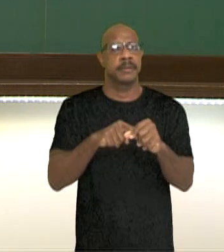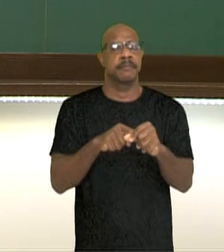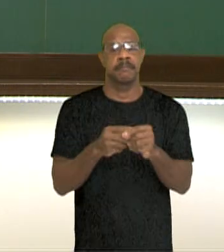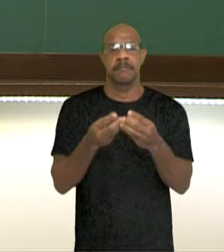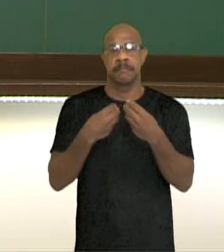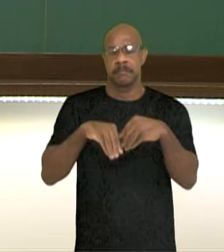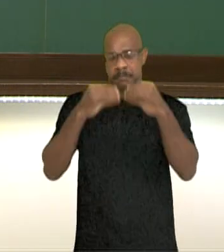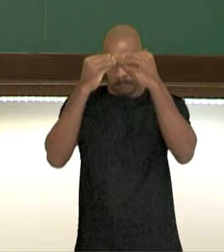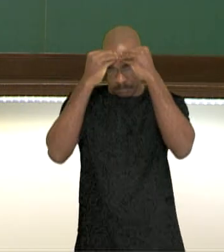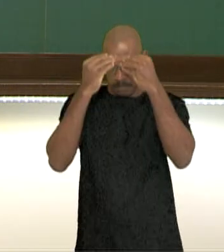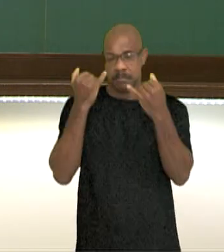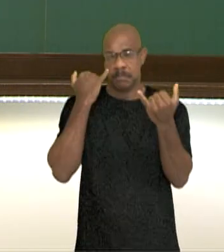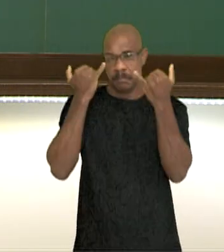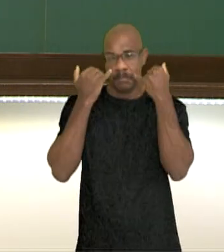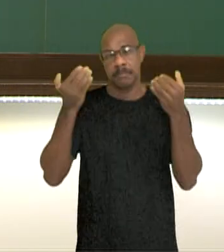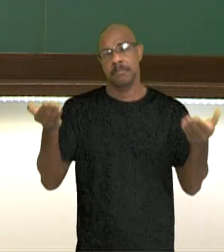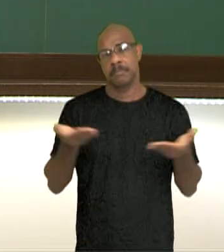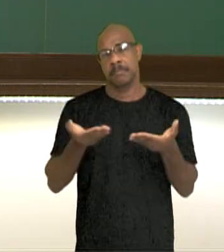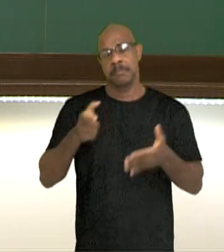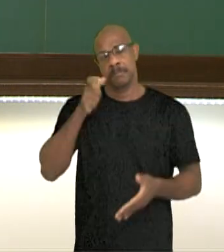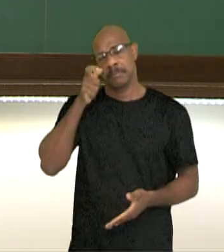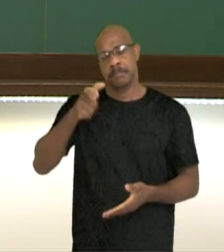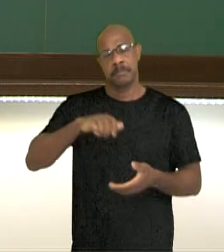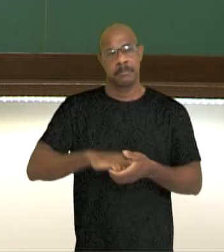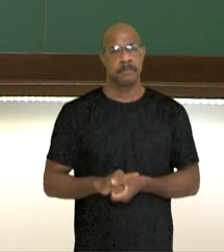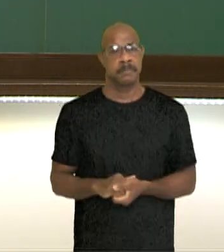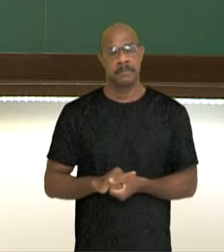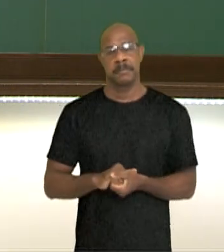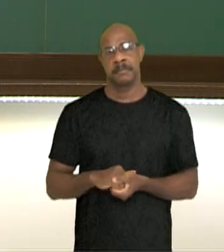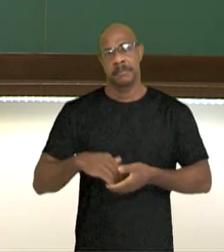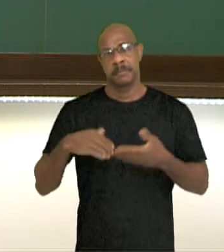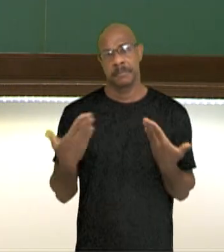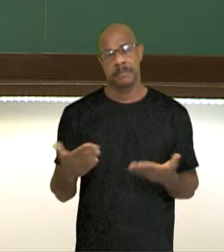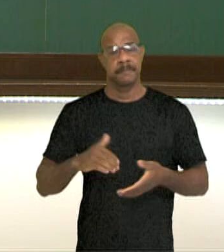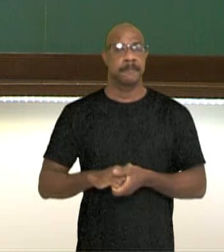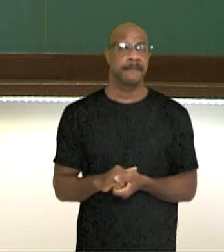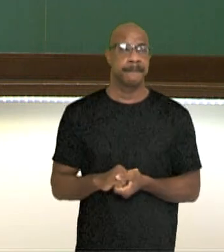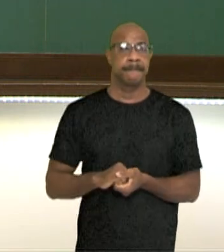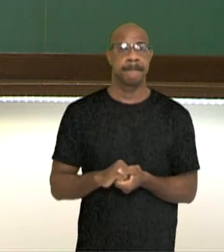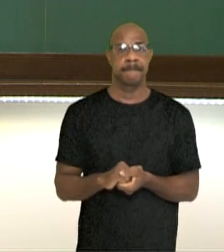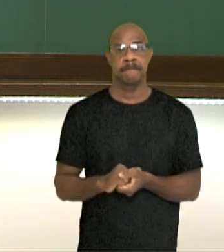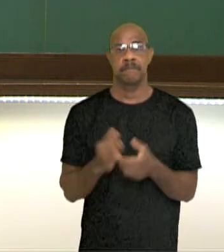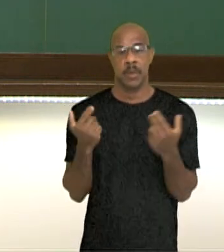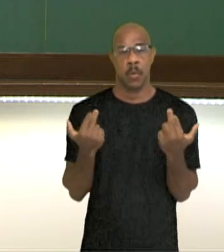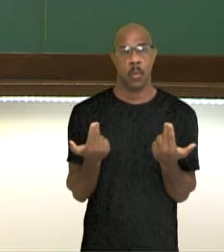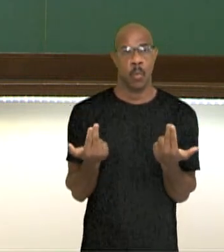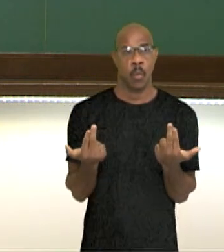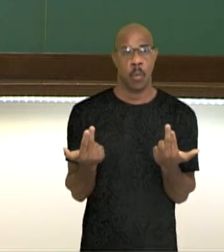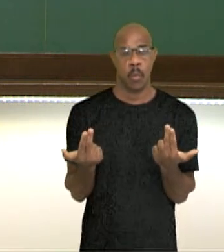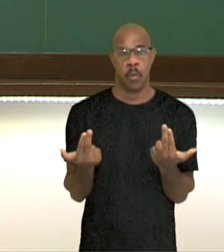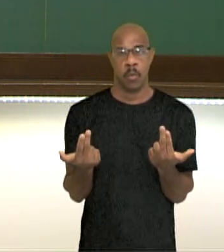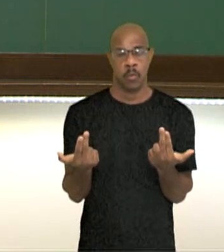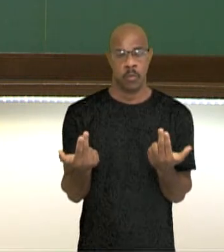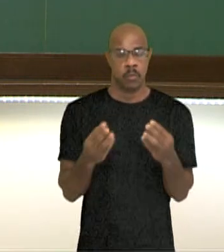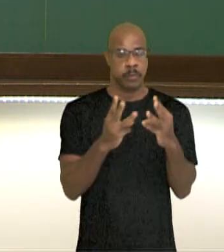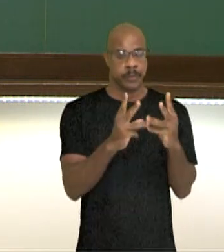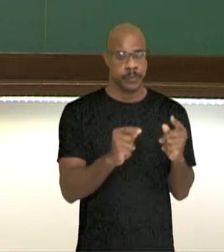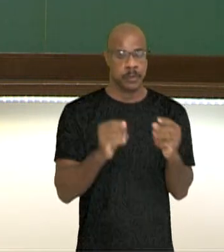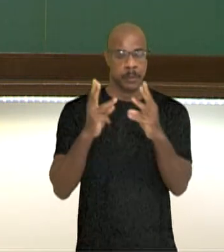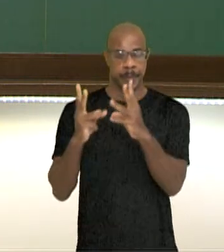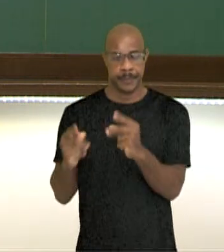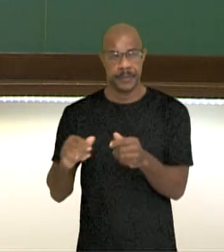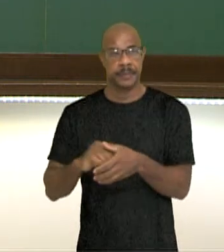guarde mais uma informação interessante, muito interessante. Os semelhantes dissolvem